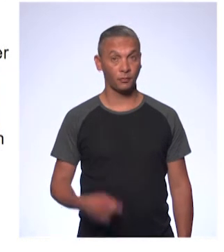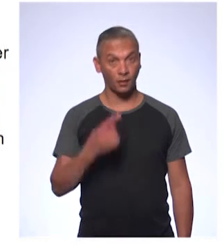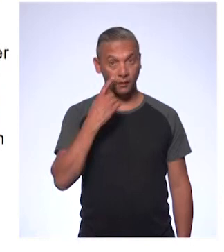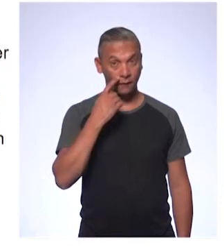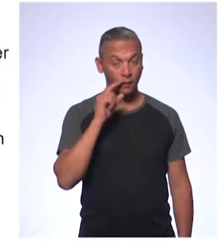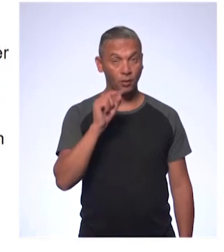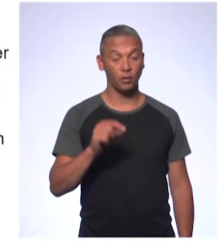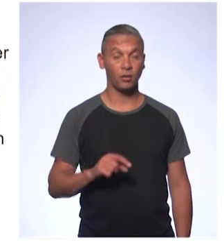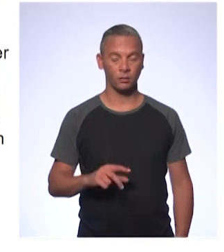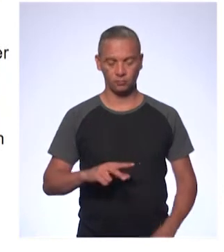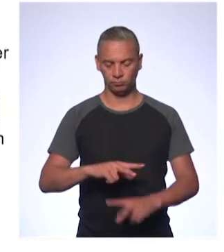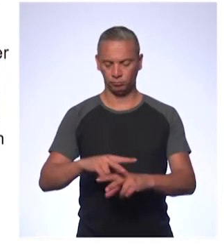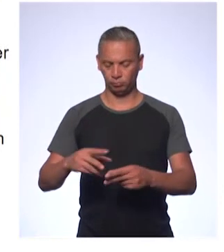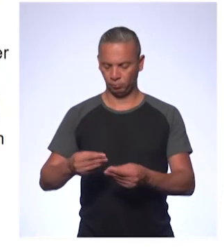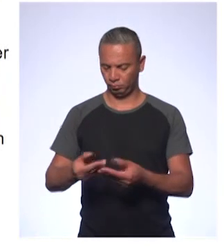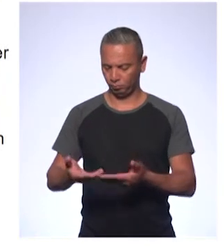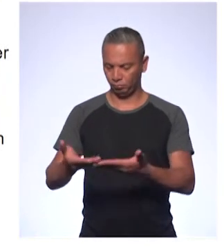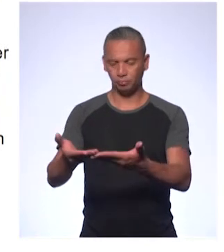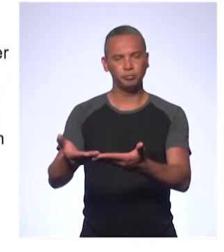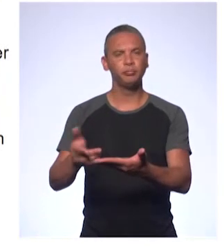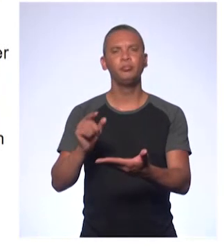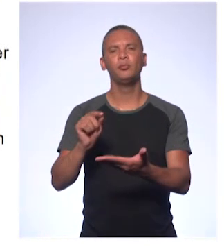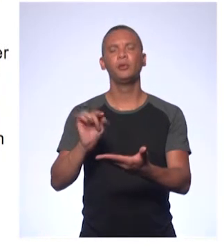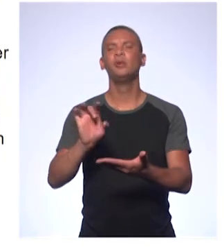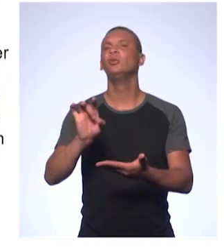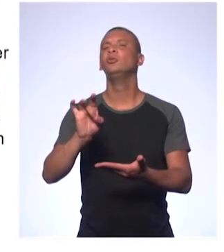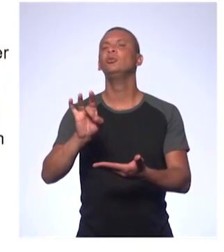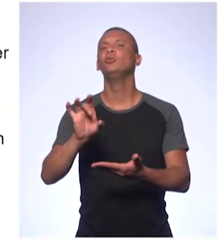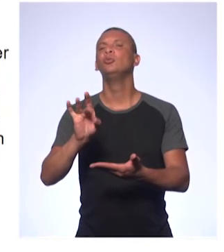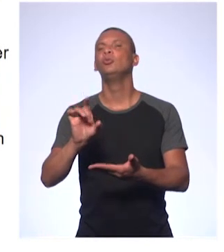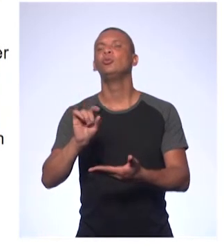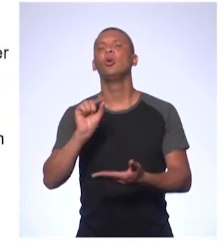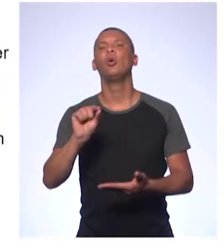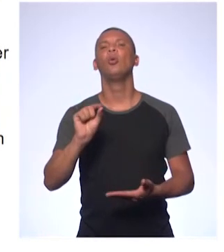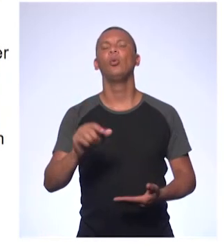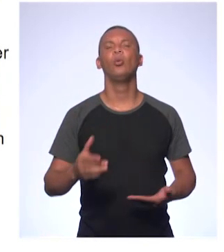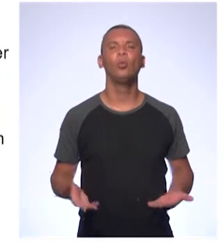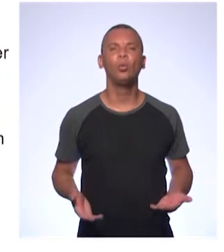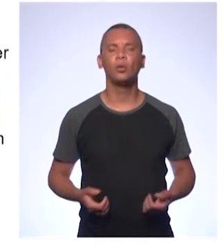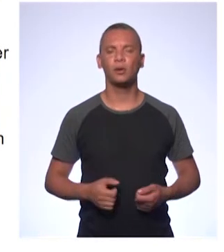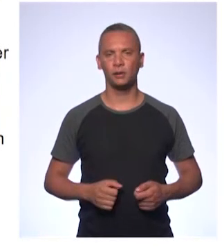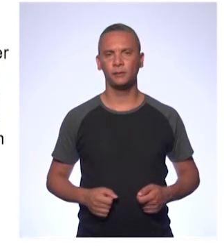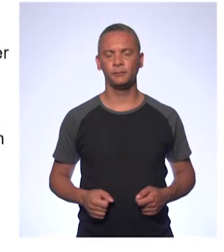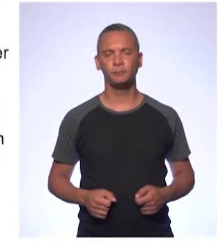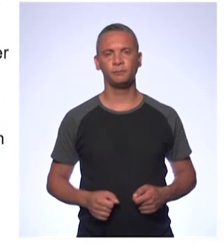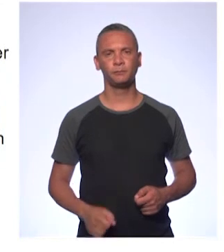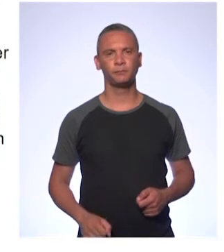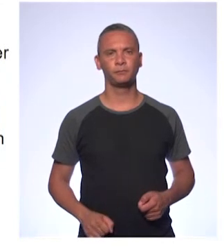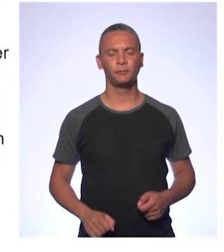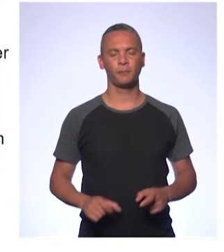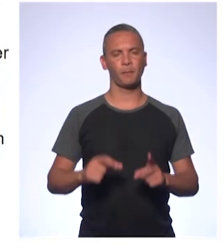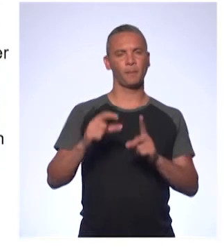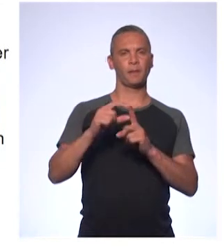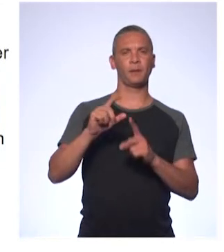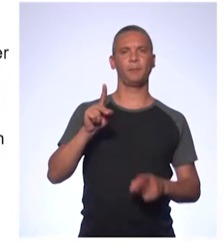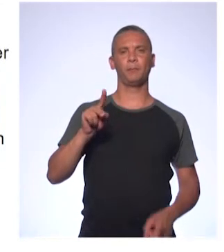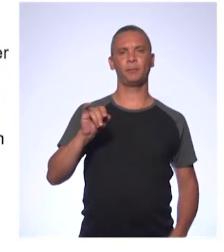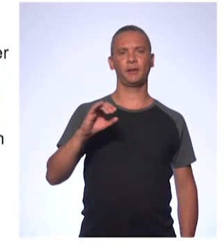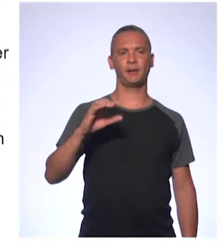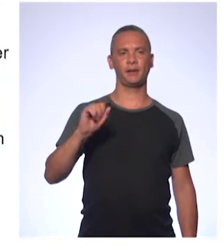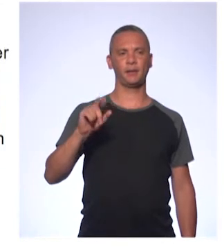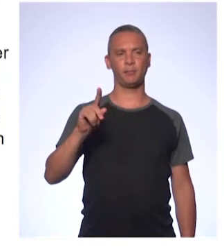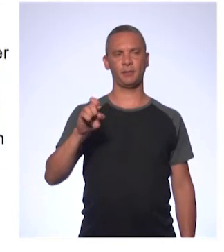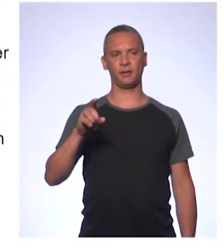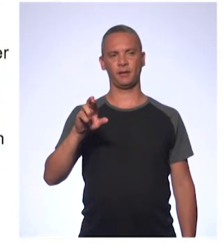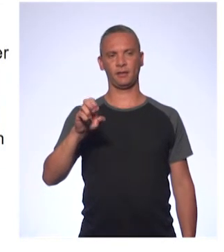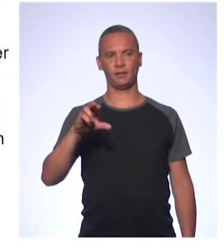te presenteiam somente um pica-pedreiro. Pica-pedreiro é uma palavra que talvez vocês possam